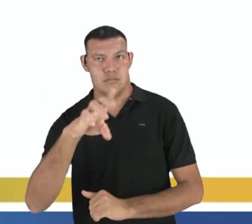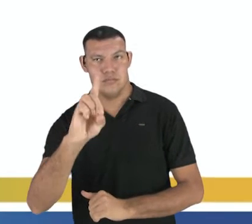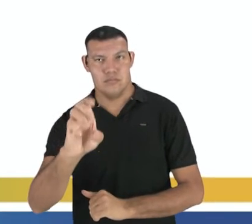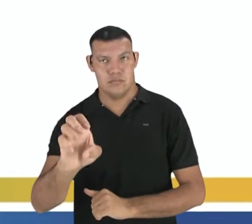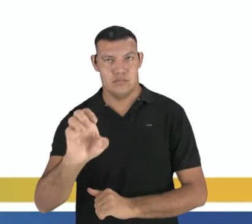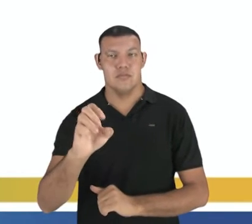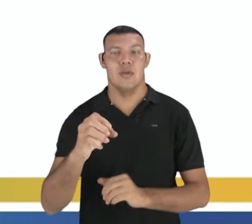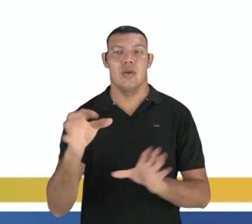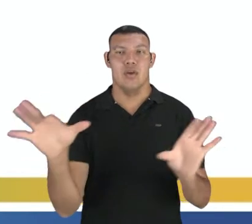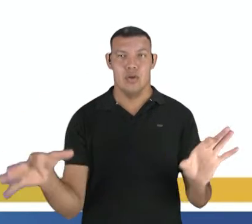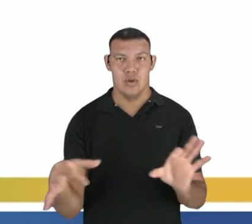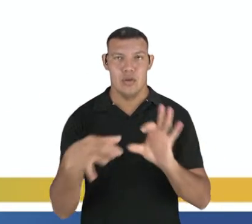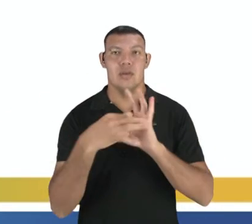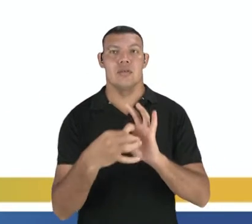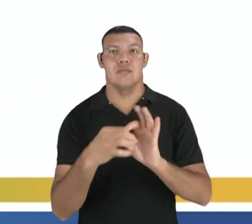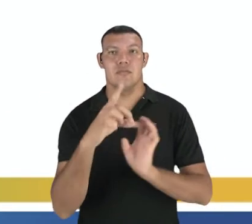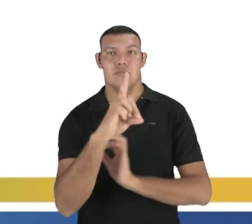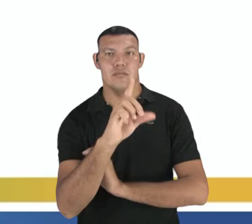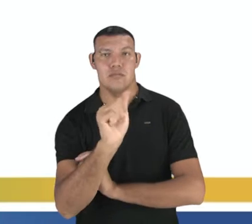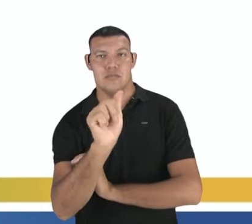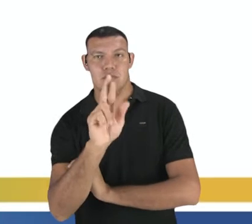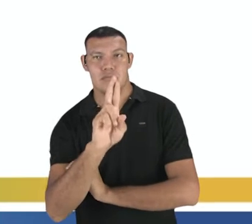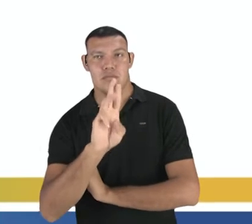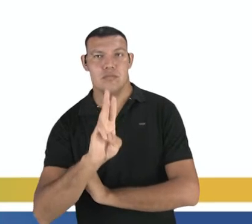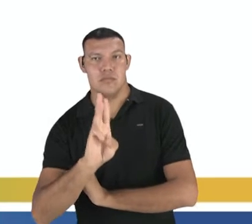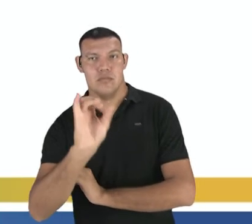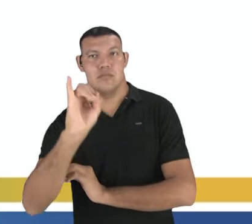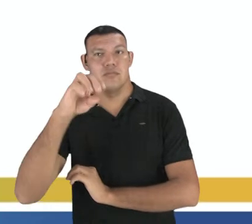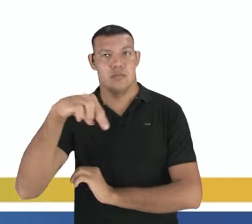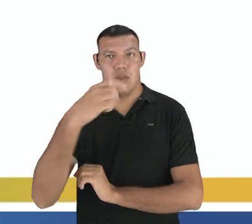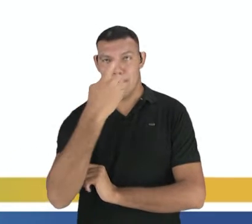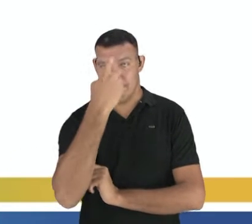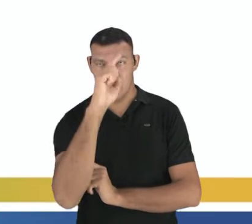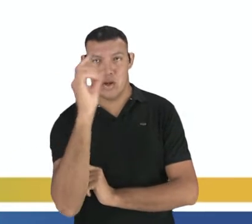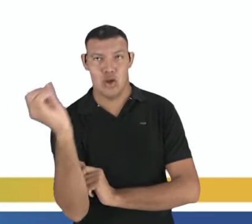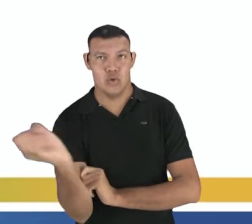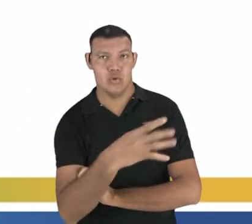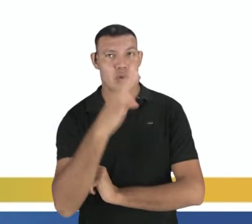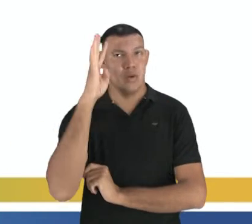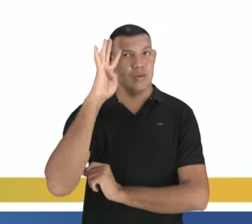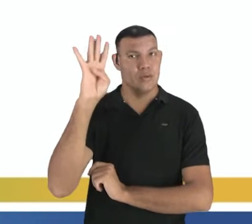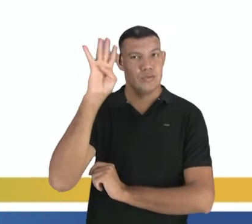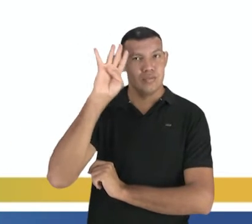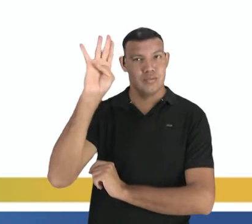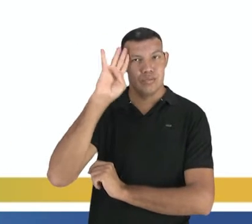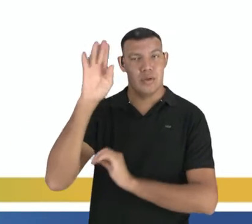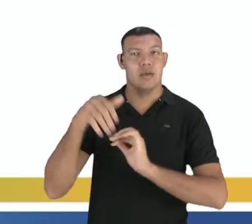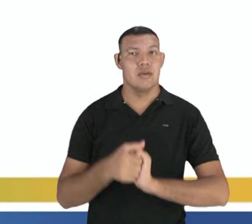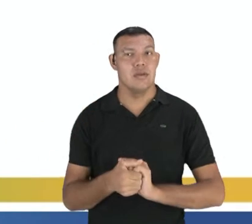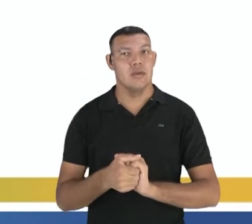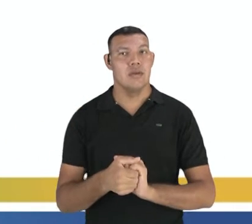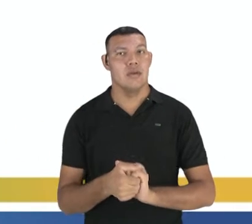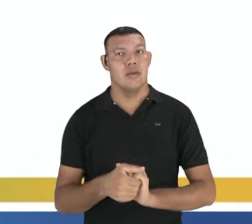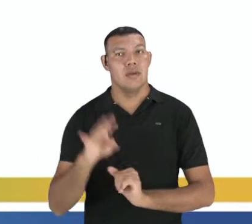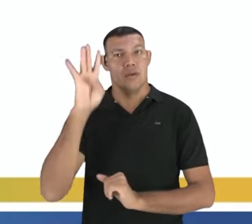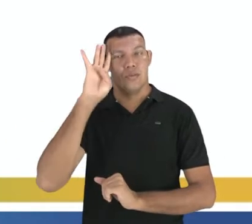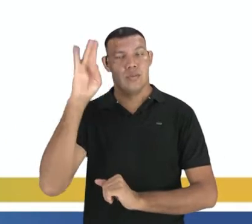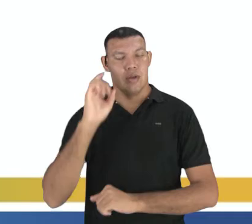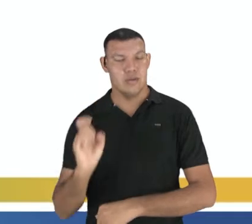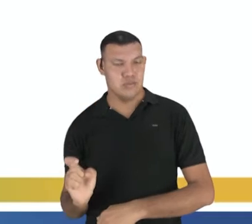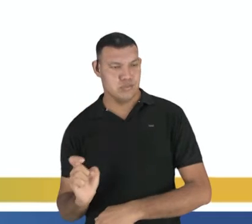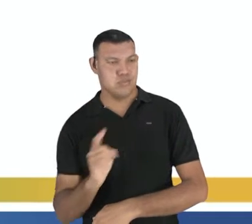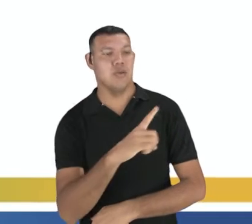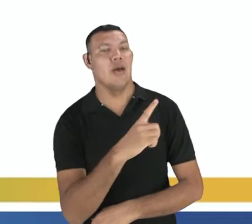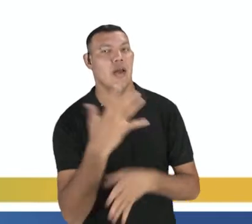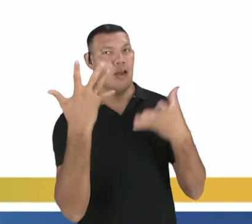teorias do Darwin, eles elaboraram essa nova teoria e consideraram a teoria evolutiva como